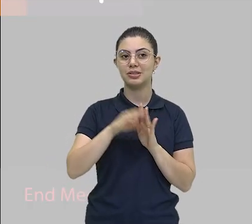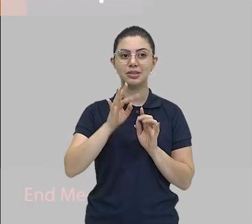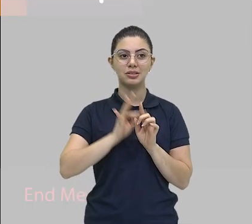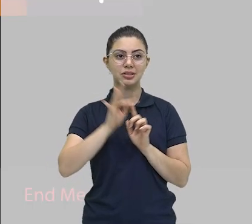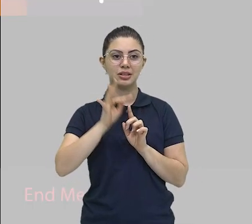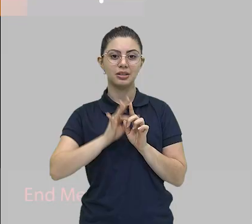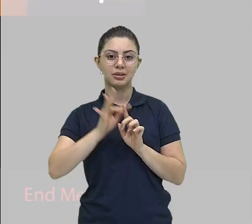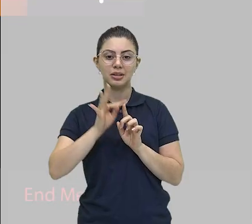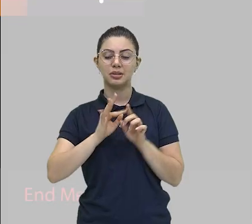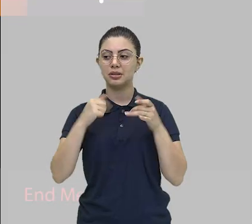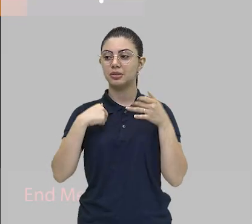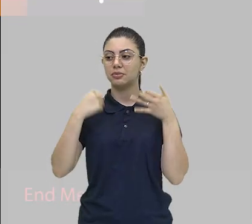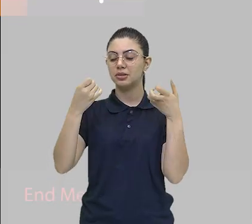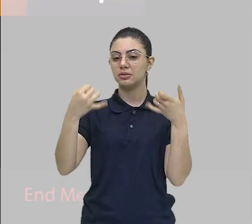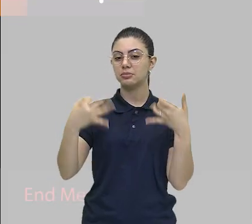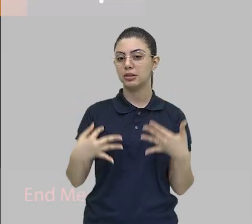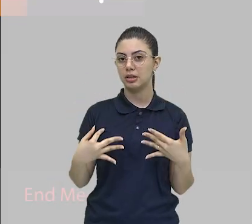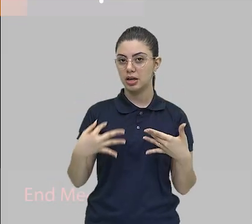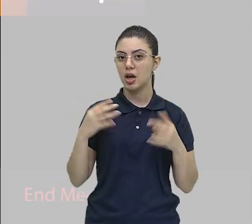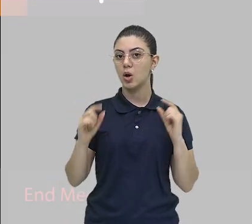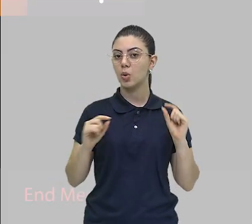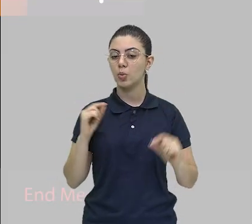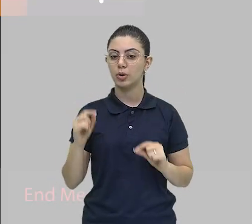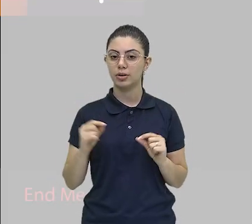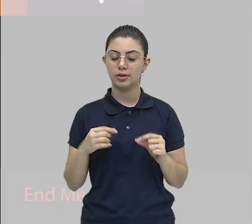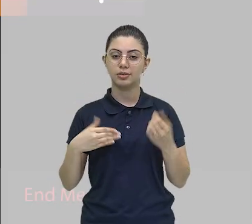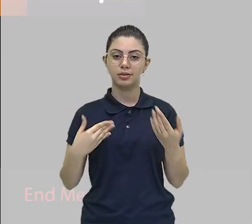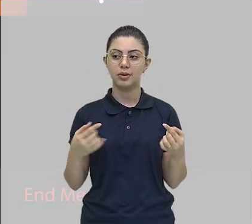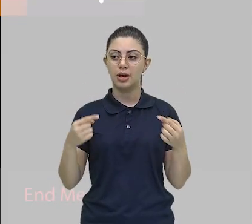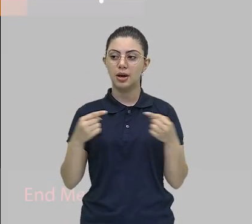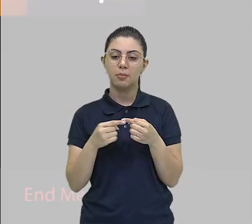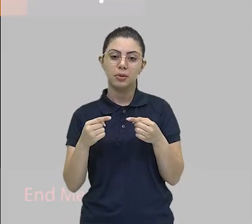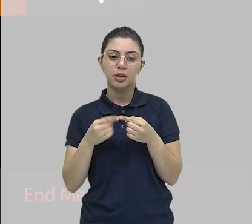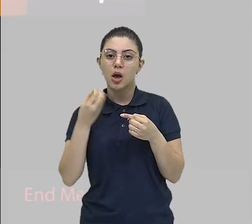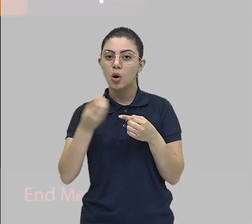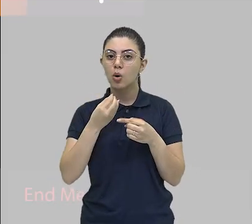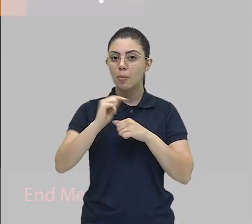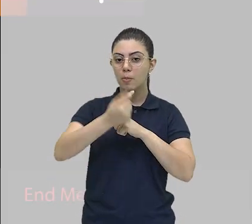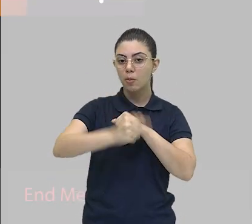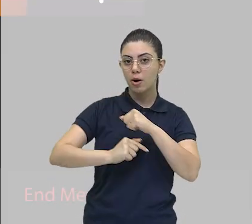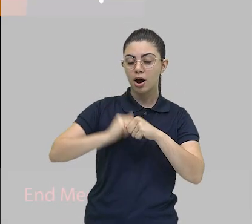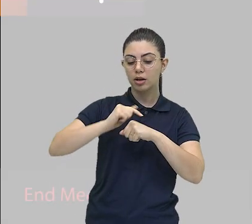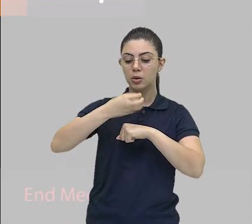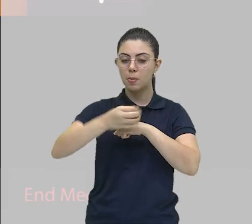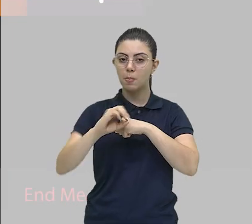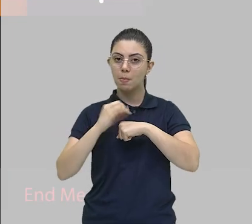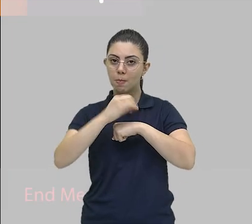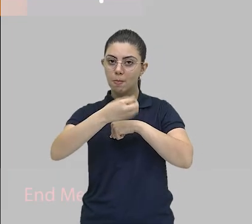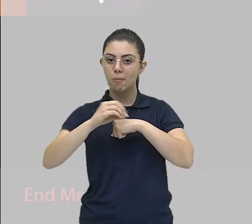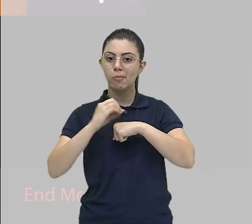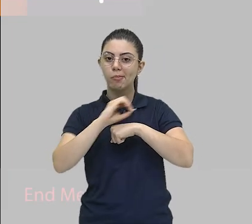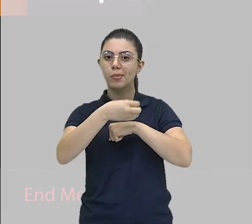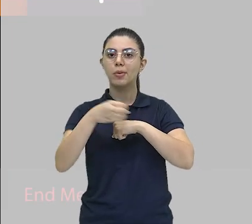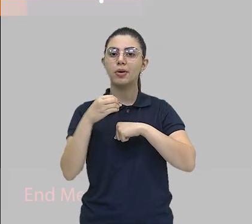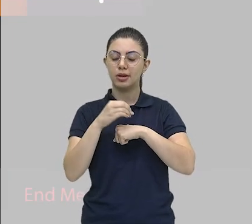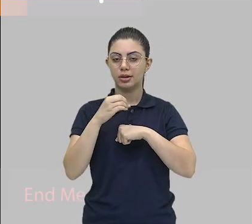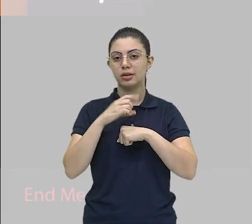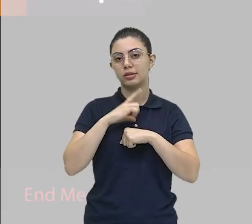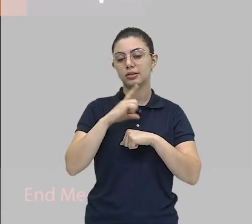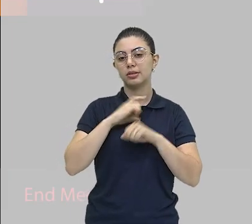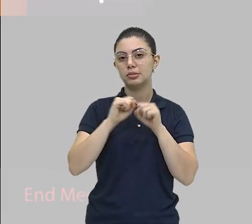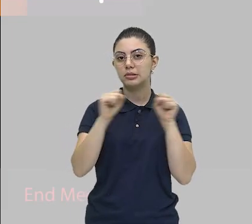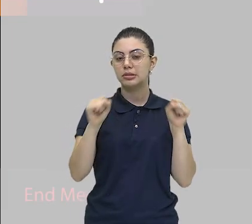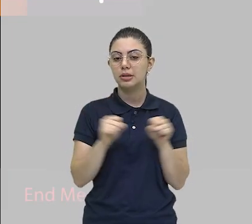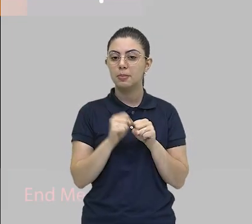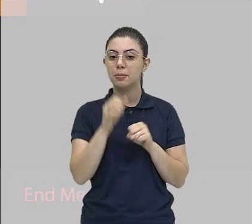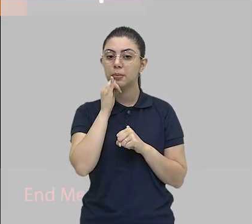está ligado ali, associado ao grau de agitação dos átomos e moléculas que compõem aquele determinado sistema. No